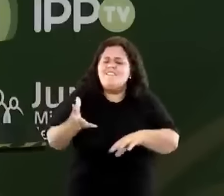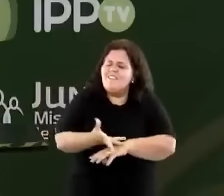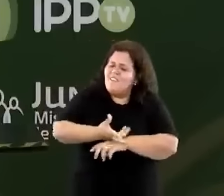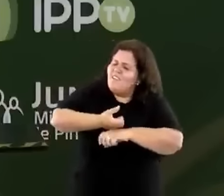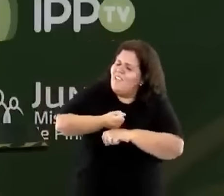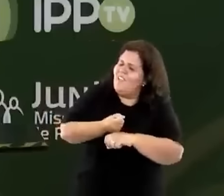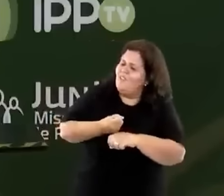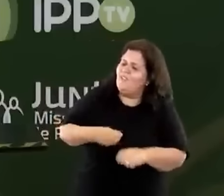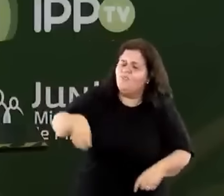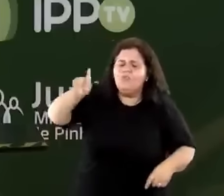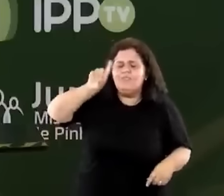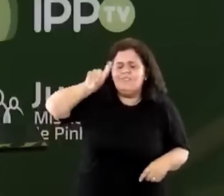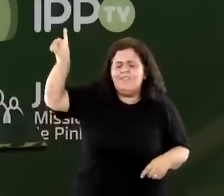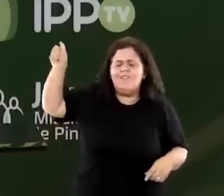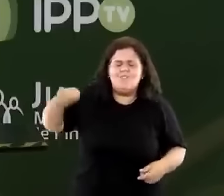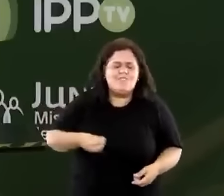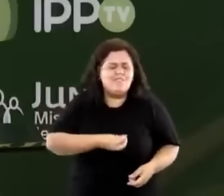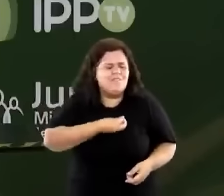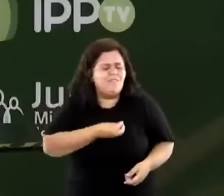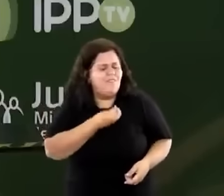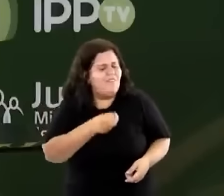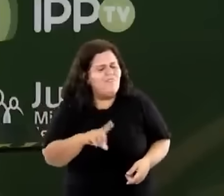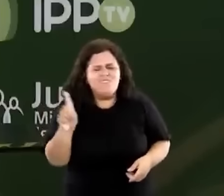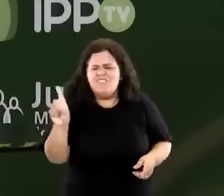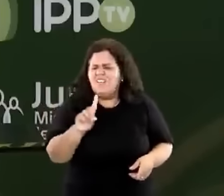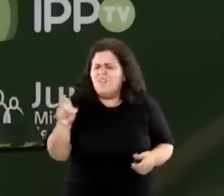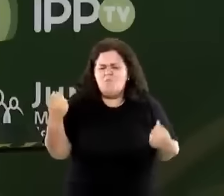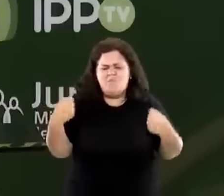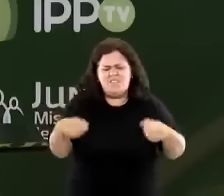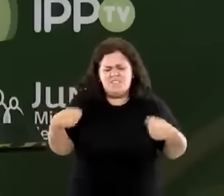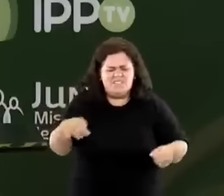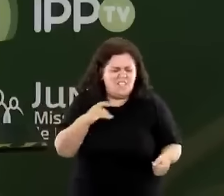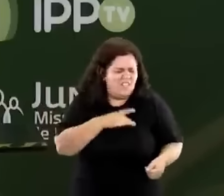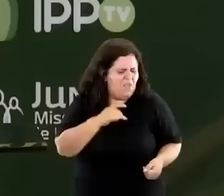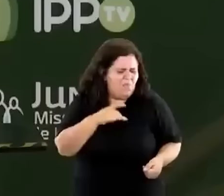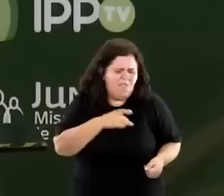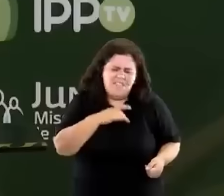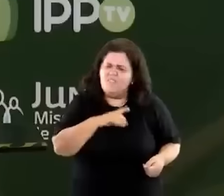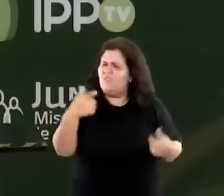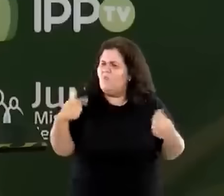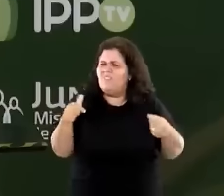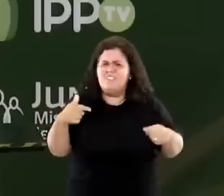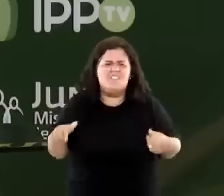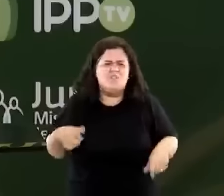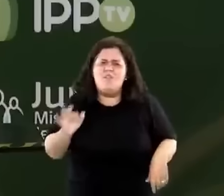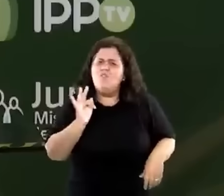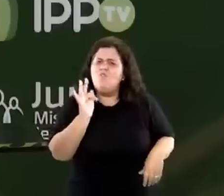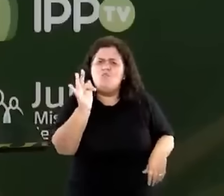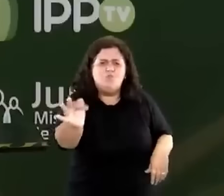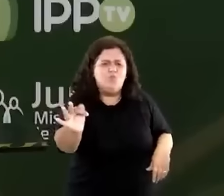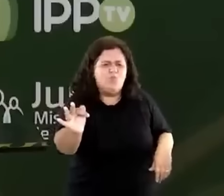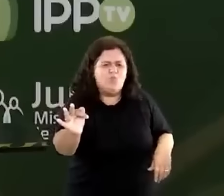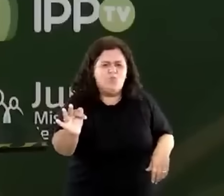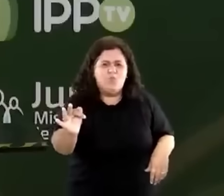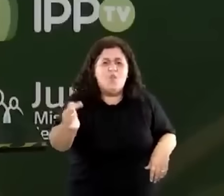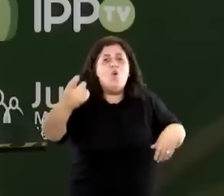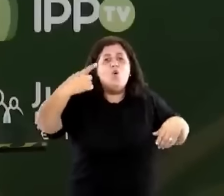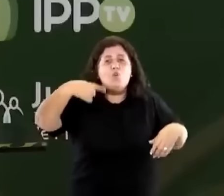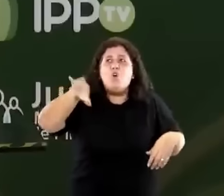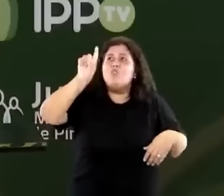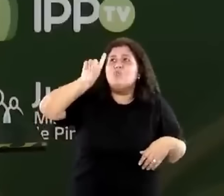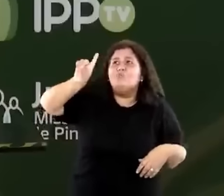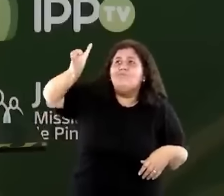que vencedores em Cristo Jesus você não precisa ter medo do amanhã você não preca ter medo do futuro porque o seu Deus o nosso